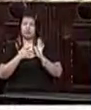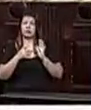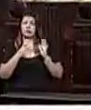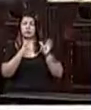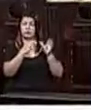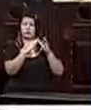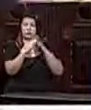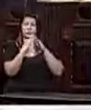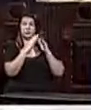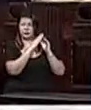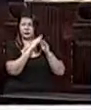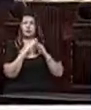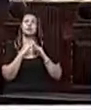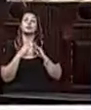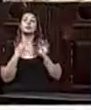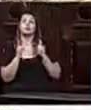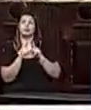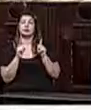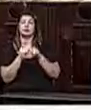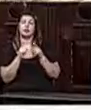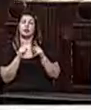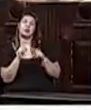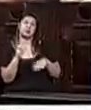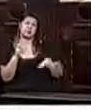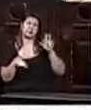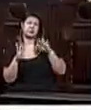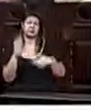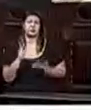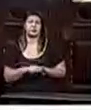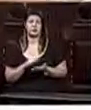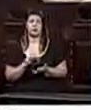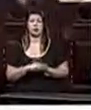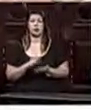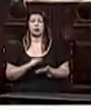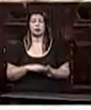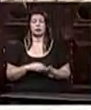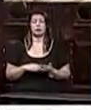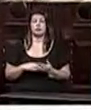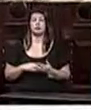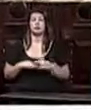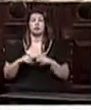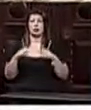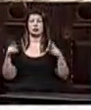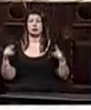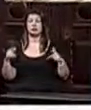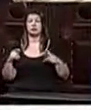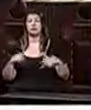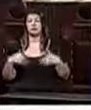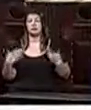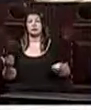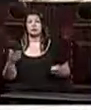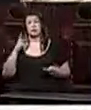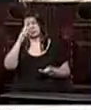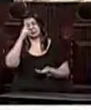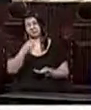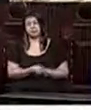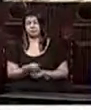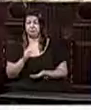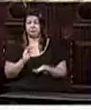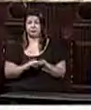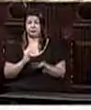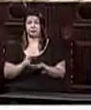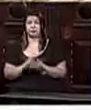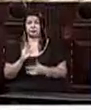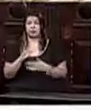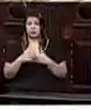habitacional, talvez uma rótula, falava-se de uma passagem, enfim, que isso estava, a concessionária ainda não tinha decidido, enfim, então, mas de qualquer maneira, o